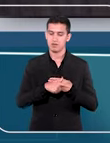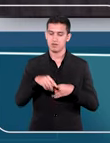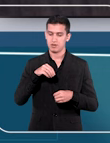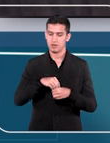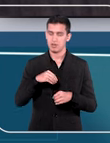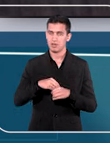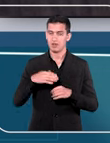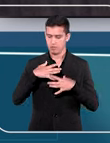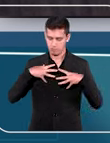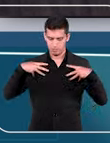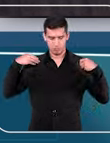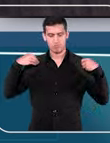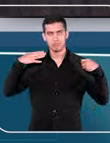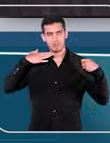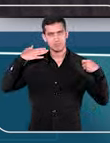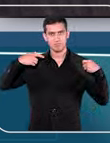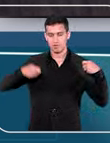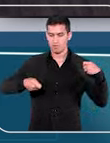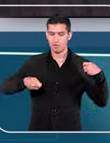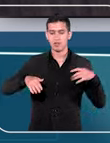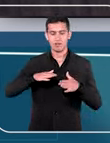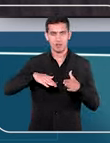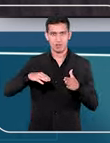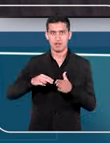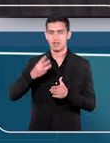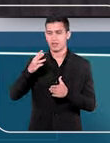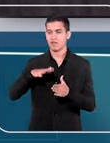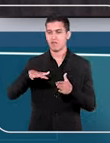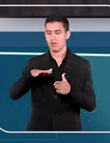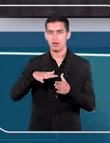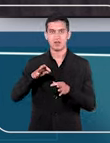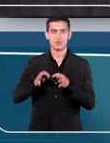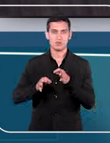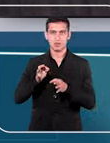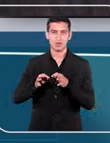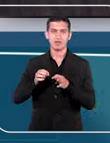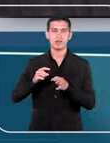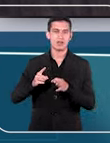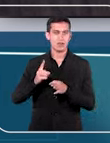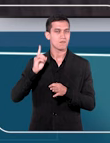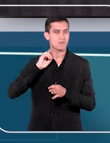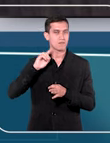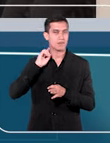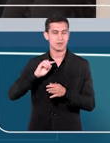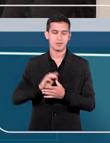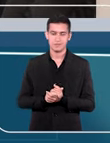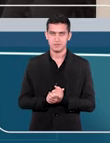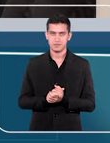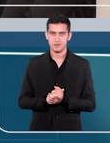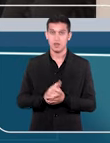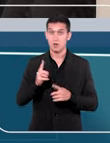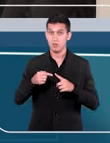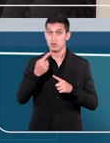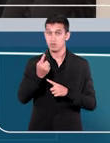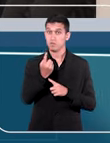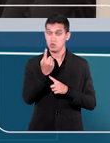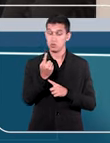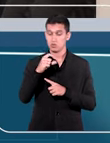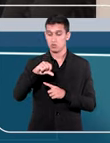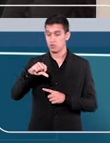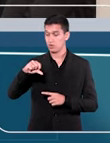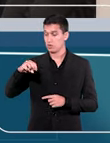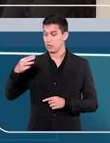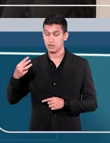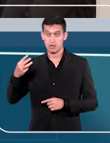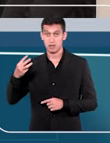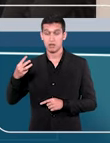na magistratura como juíza federal da 3ª Vara da Seção Judiciária de Minas Gerais. Em